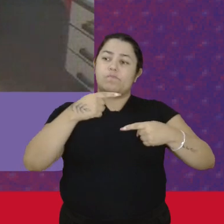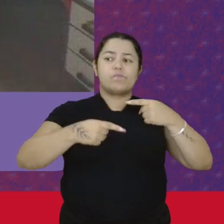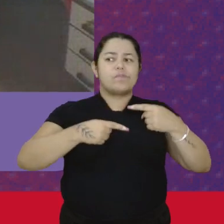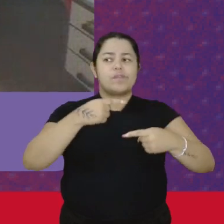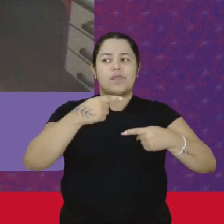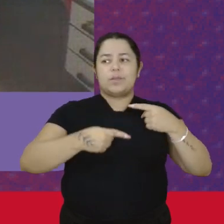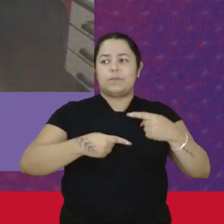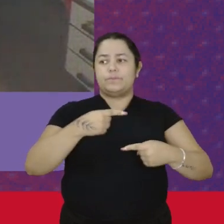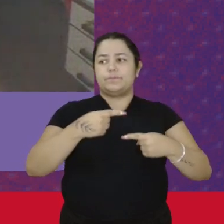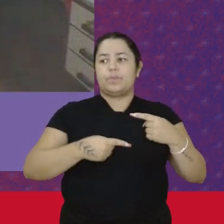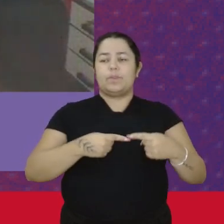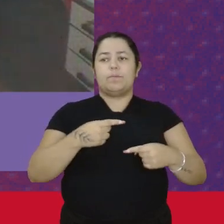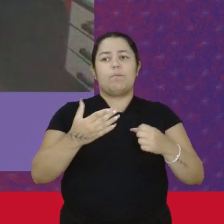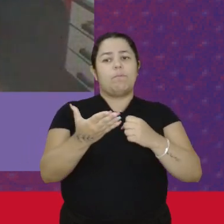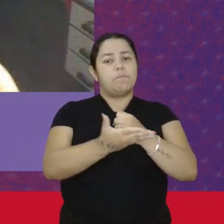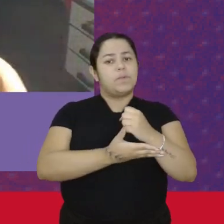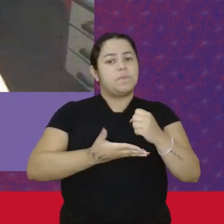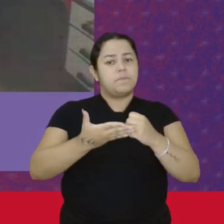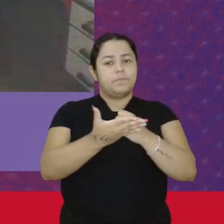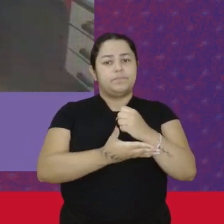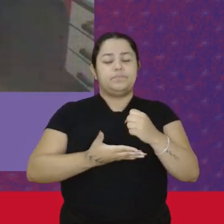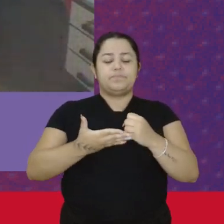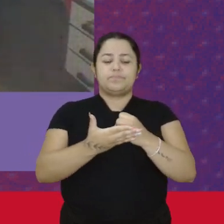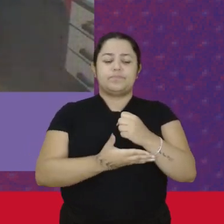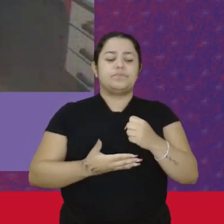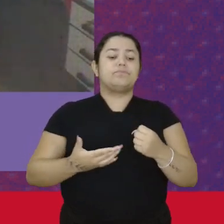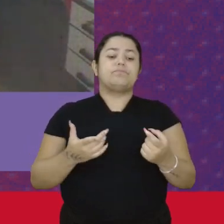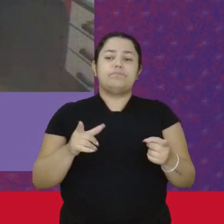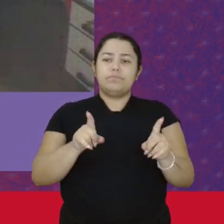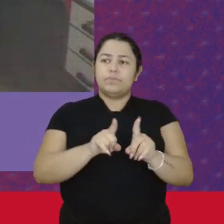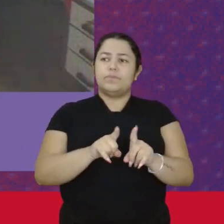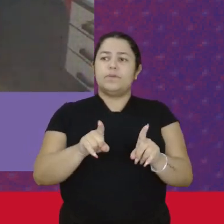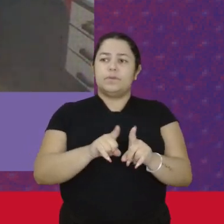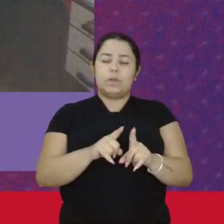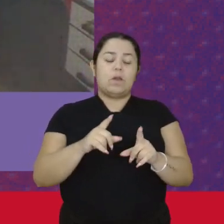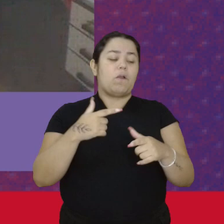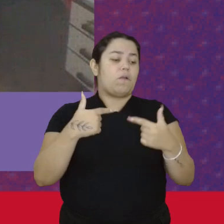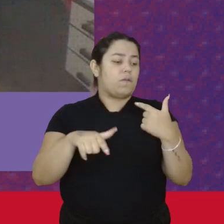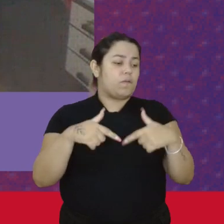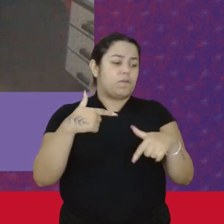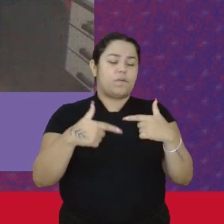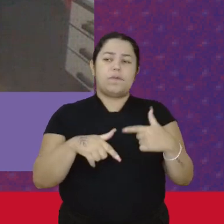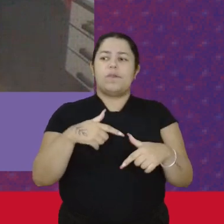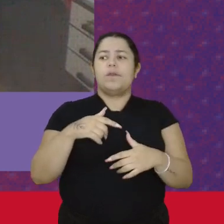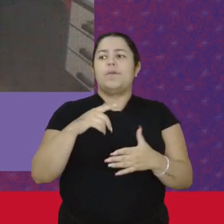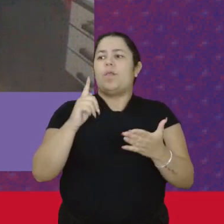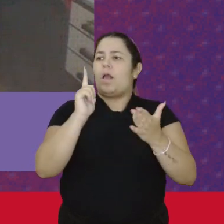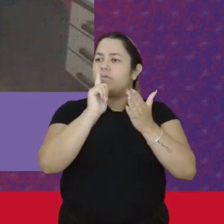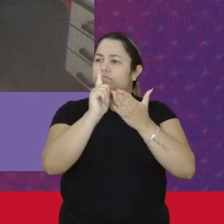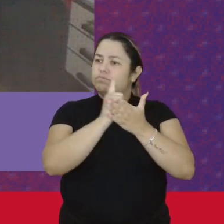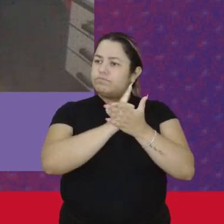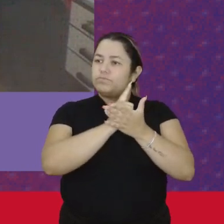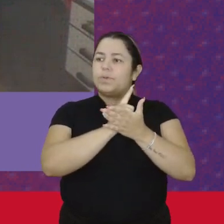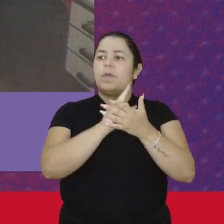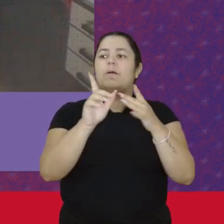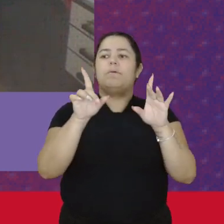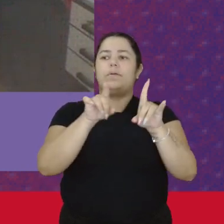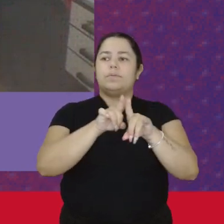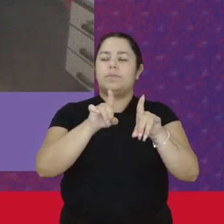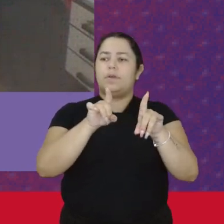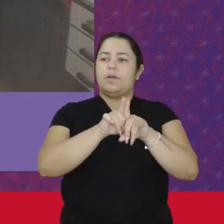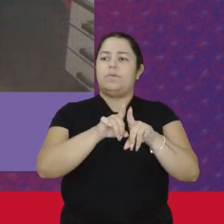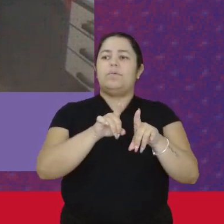Eu acho que foi uma base, acho que talvez a gente que trabalhou nesse jornal, que sofreu tanto, porque ali para